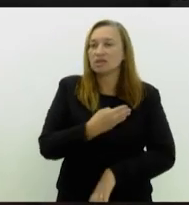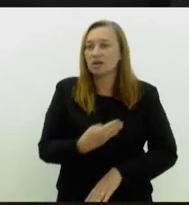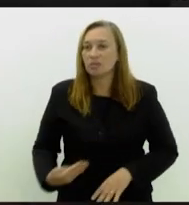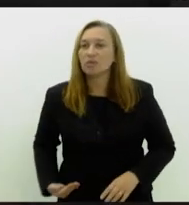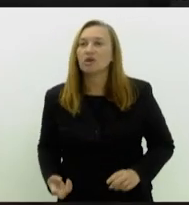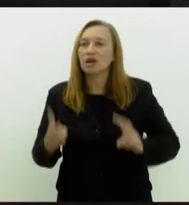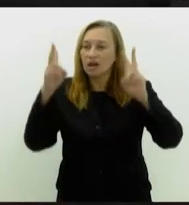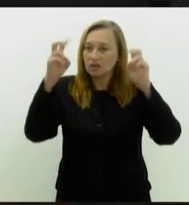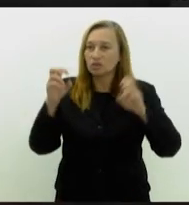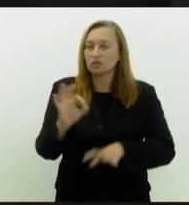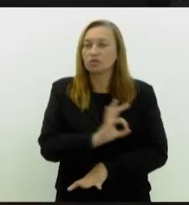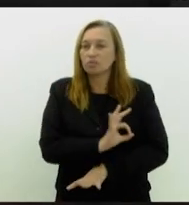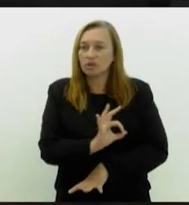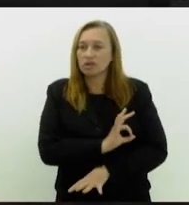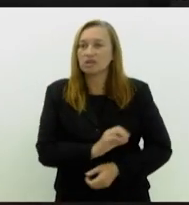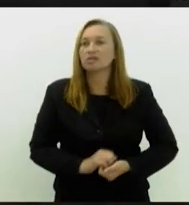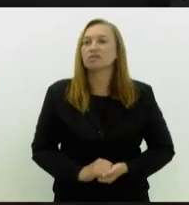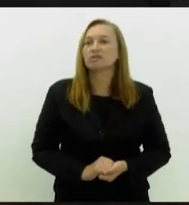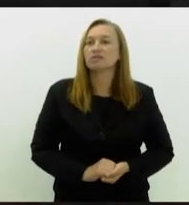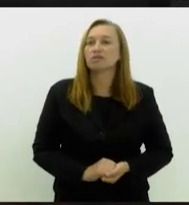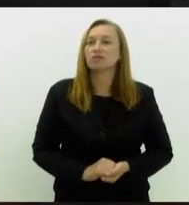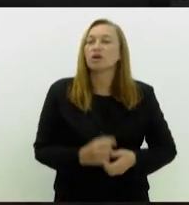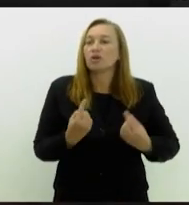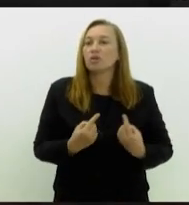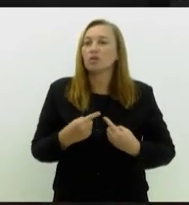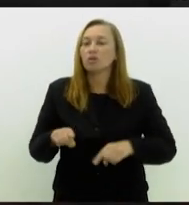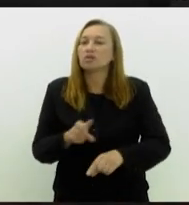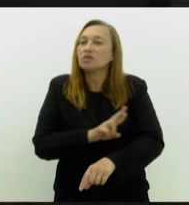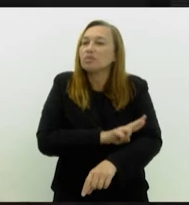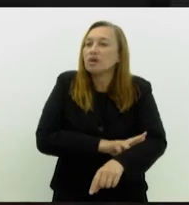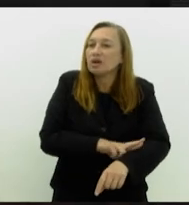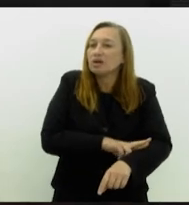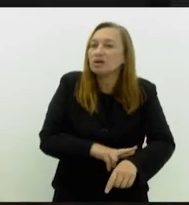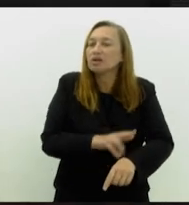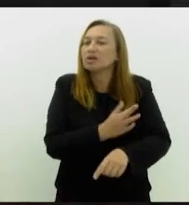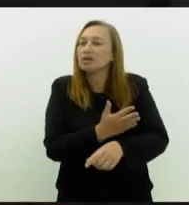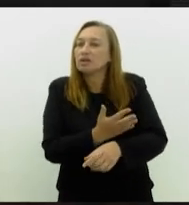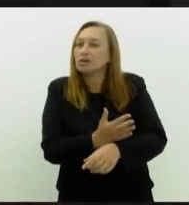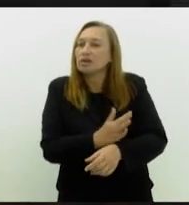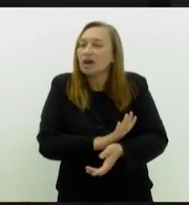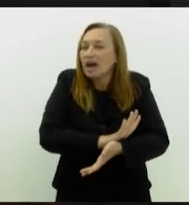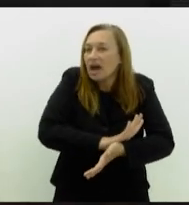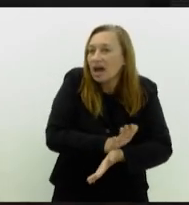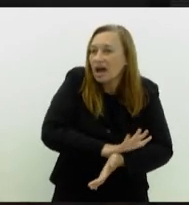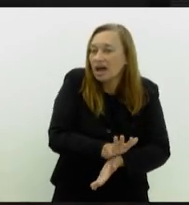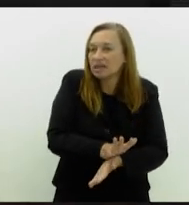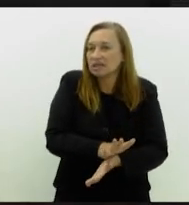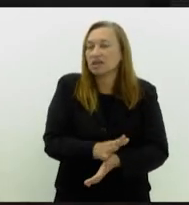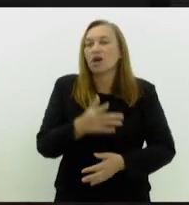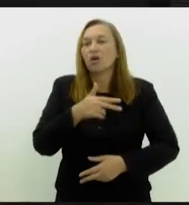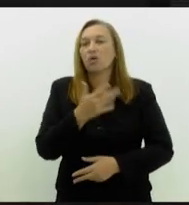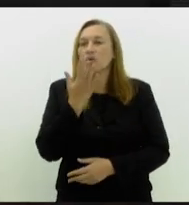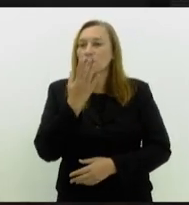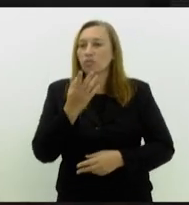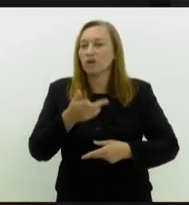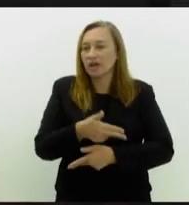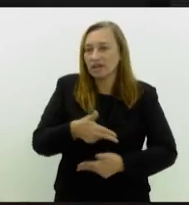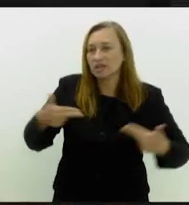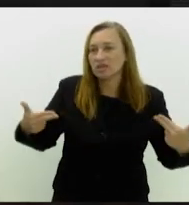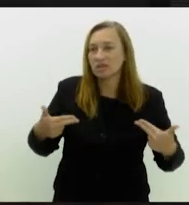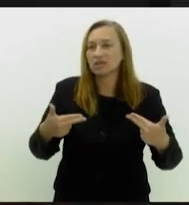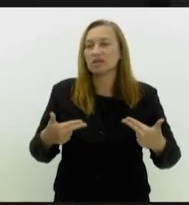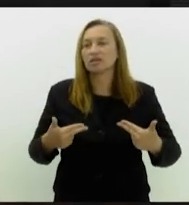e assuntos de polícia de combate à discriminações e Preconceito de raça com etnia religião e procedência